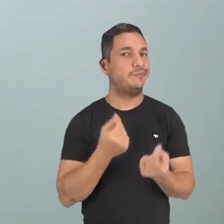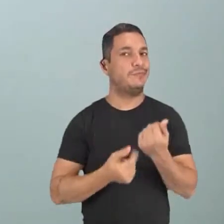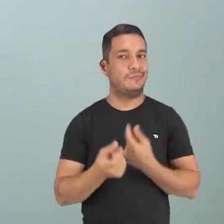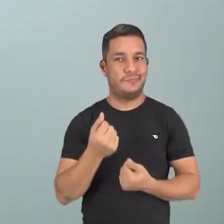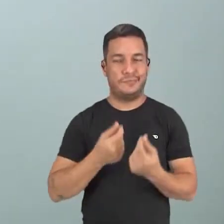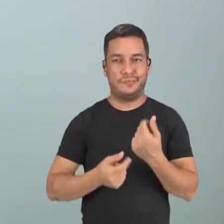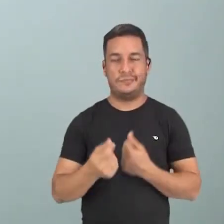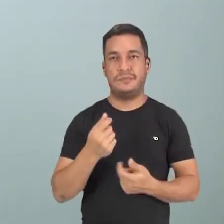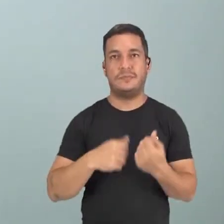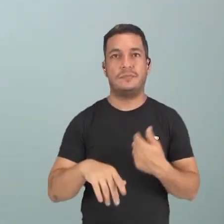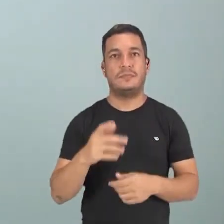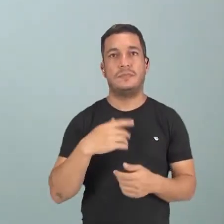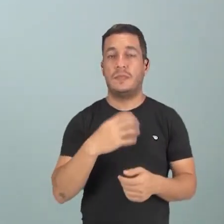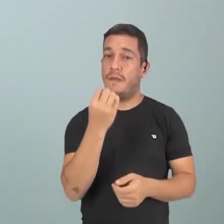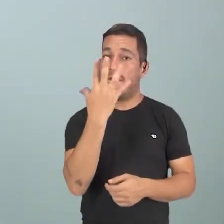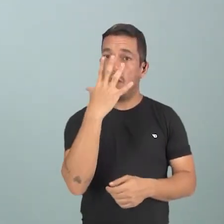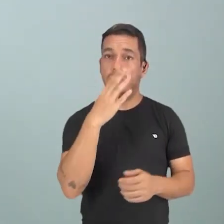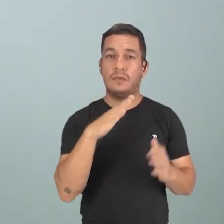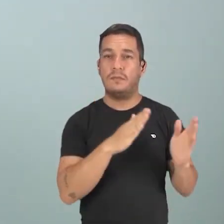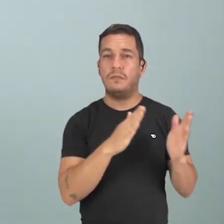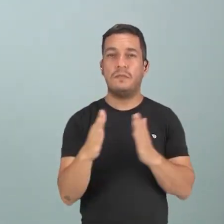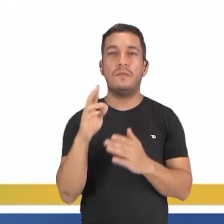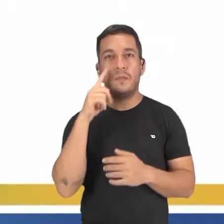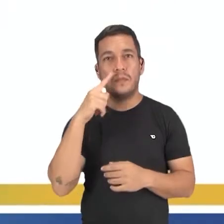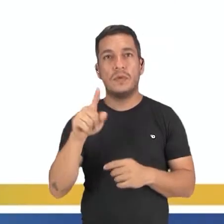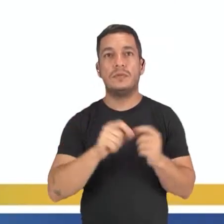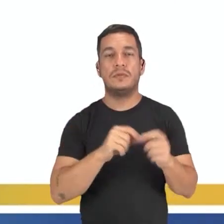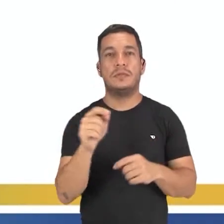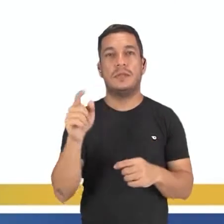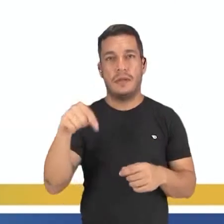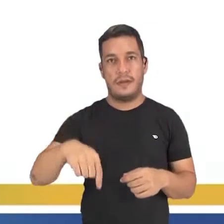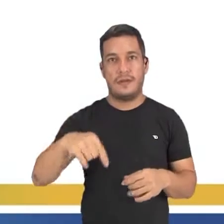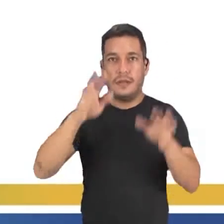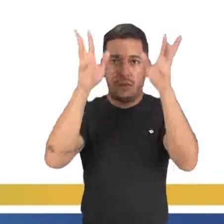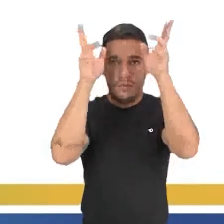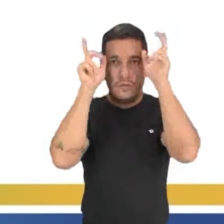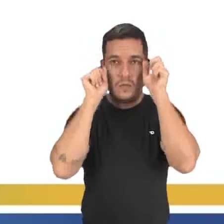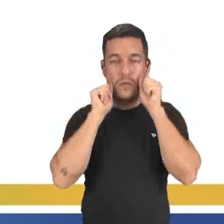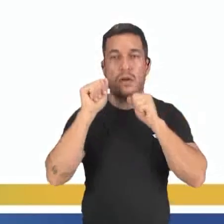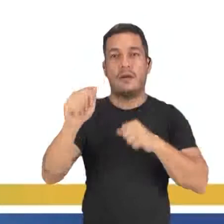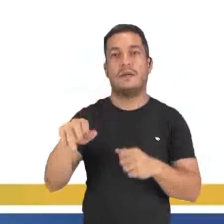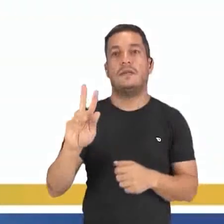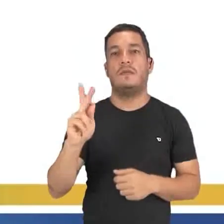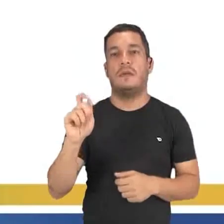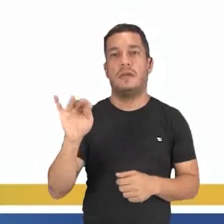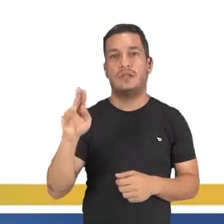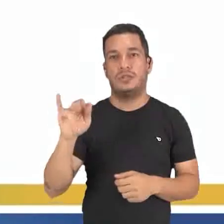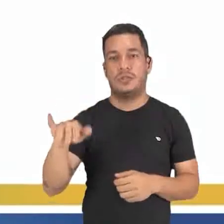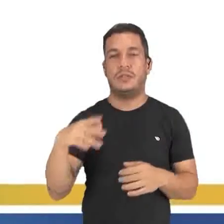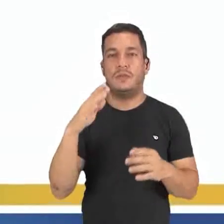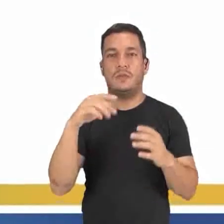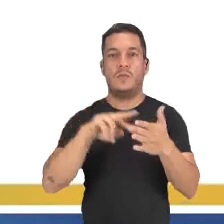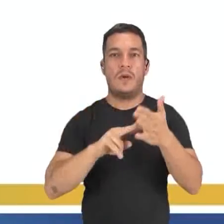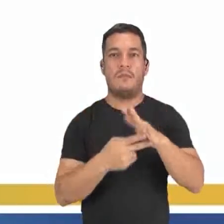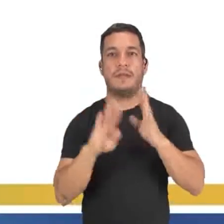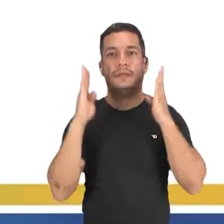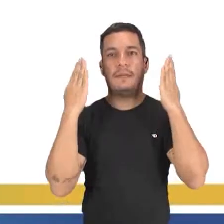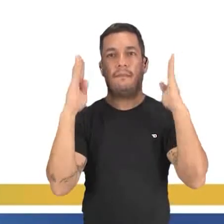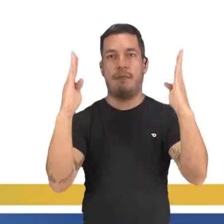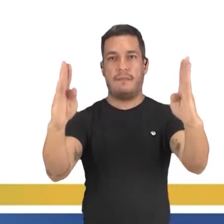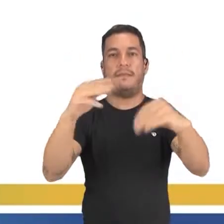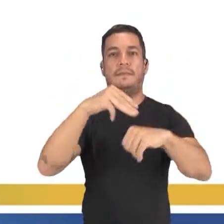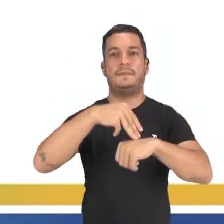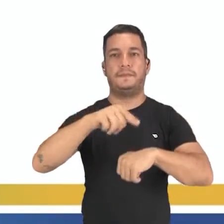econômicos. A foto ao lado mostra o período em que os haitianos estiveram no Acre, e aí é uma praça de Brasileia, que foi